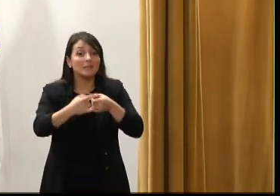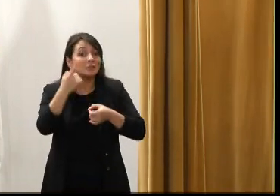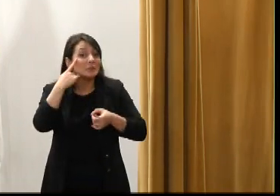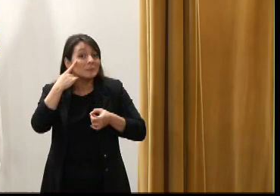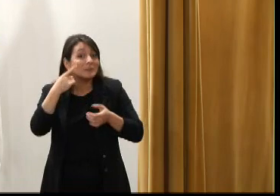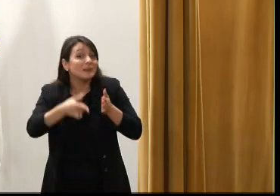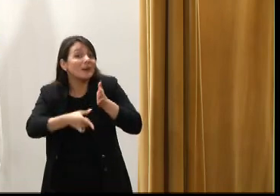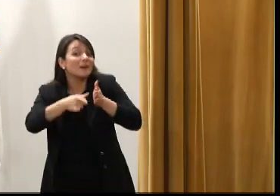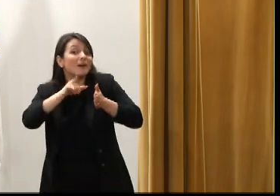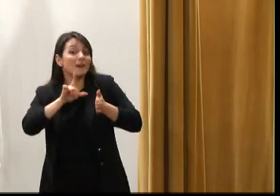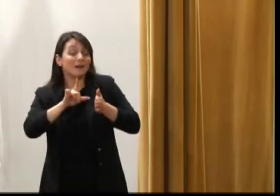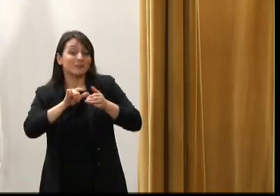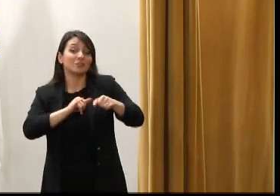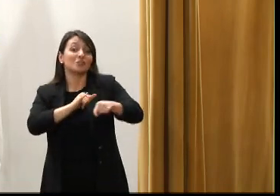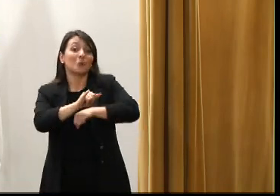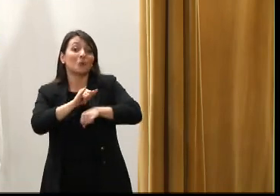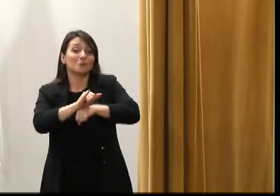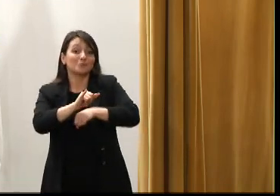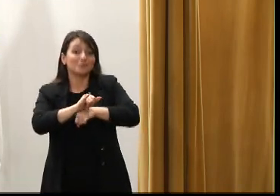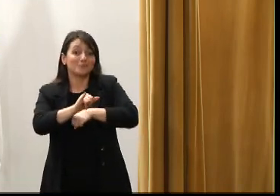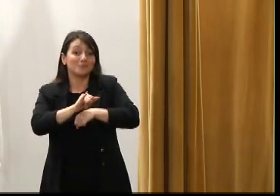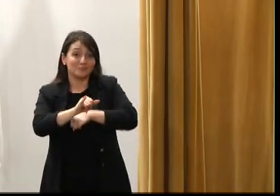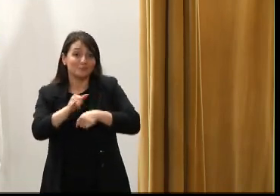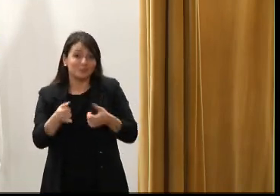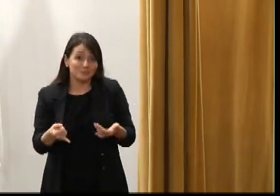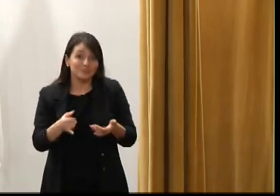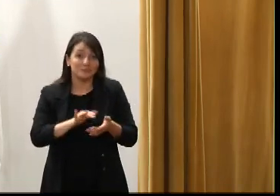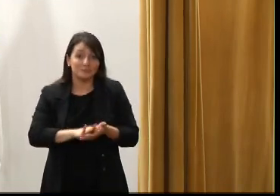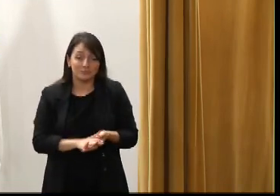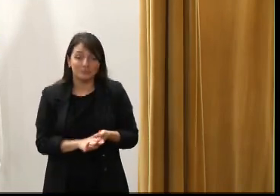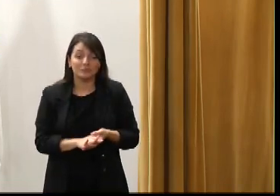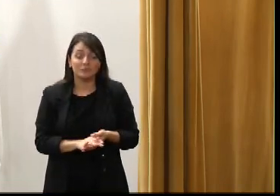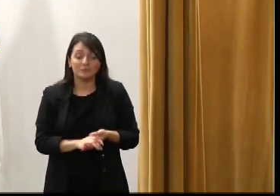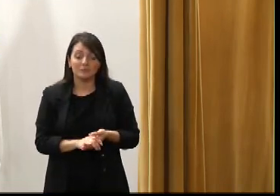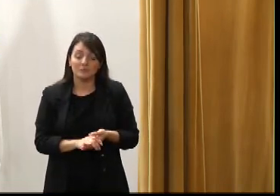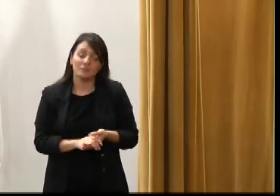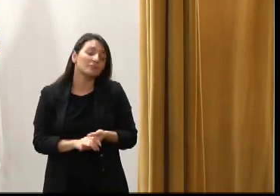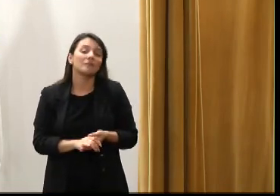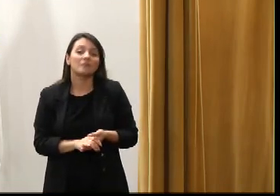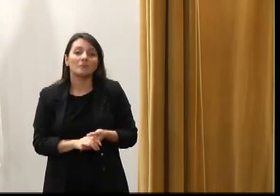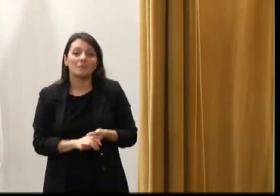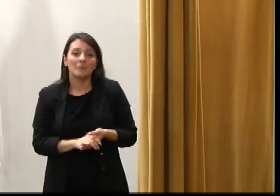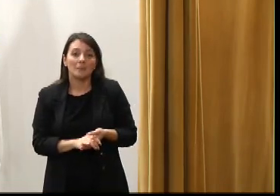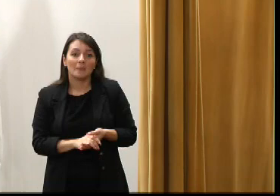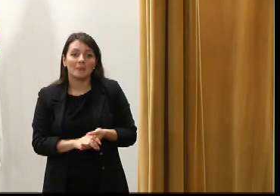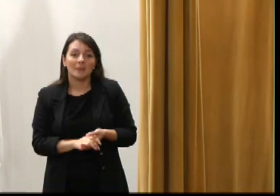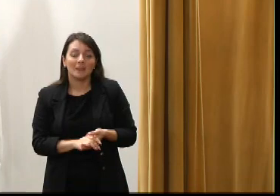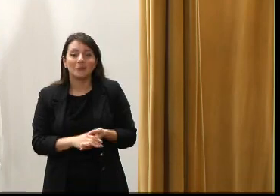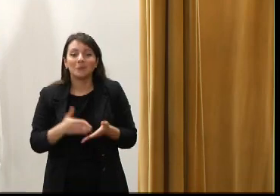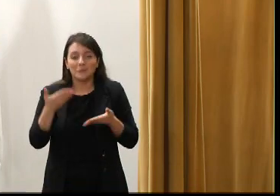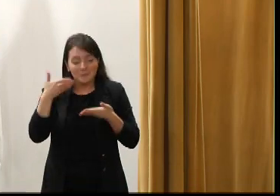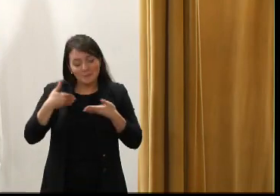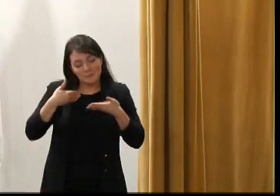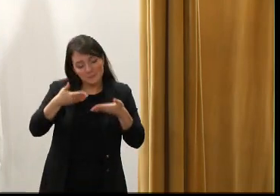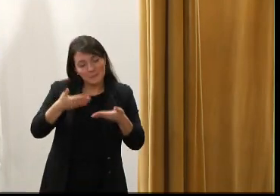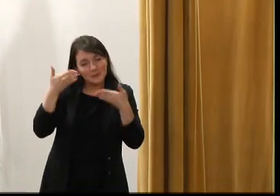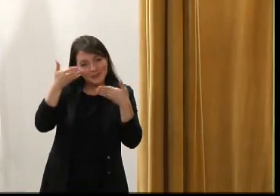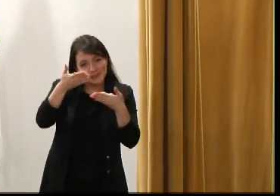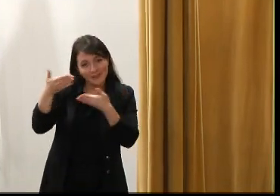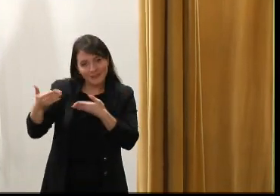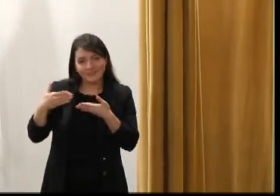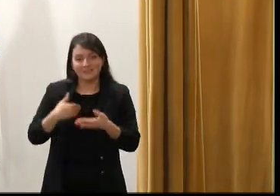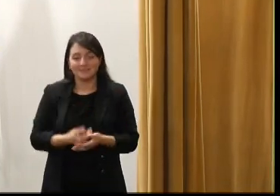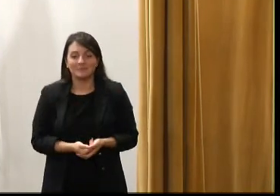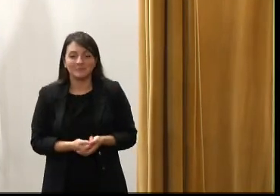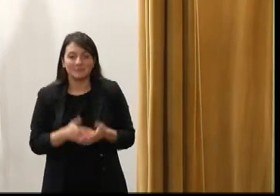pensamos antes de estarmos enfrentando um cenário mais agressivo. Foi uma grande honra. Obrigado pela atenção de todos e